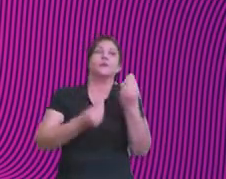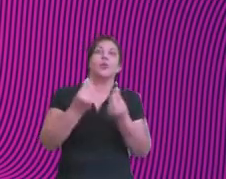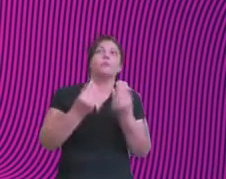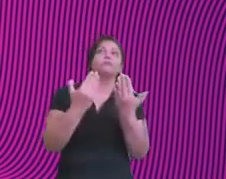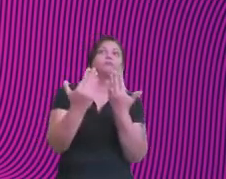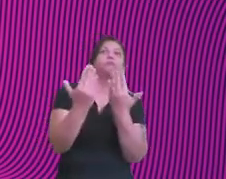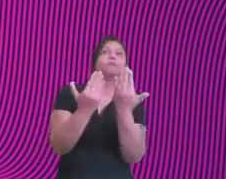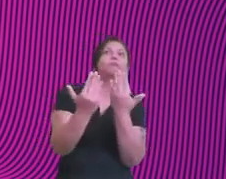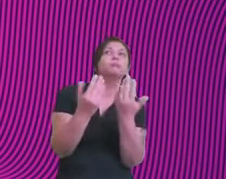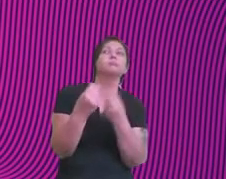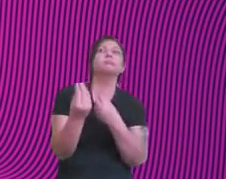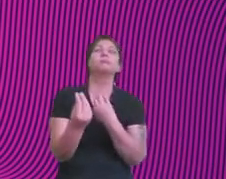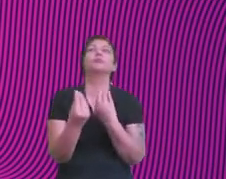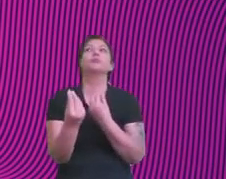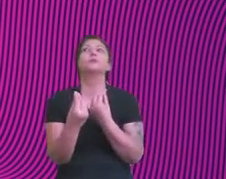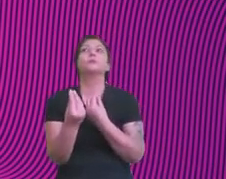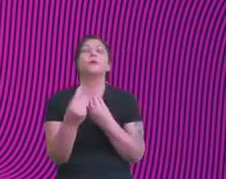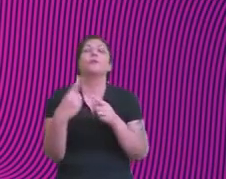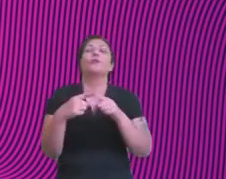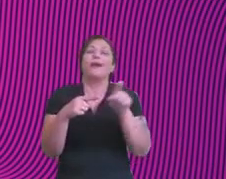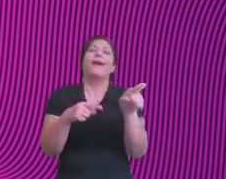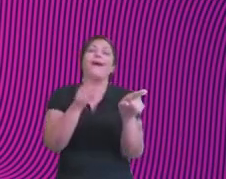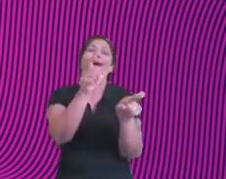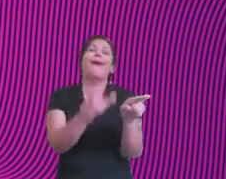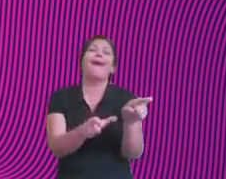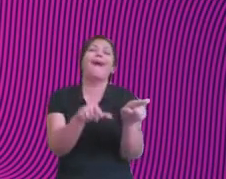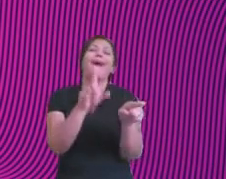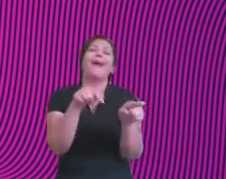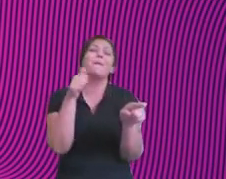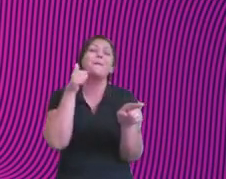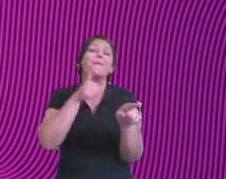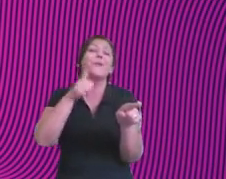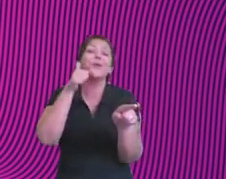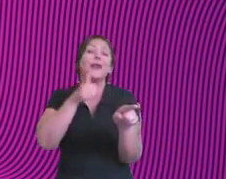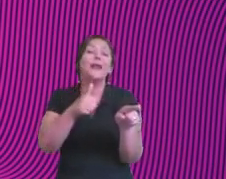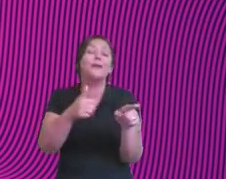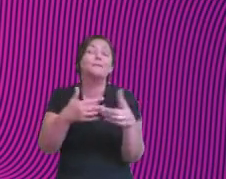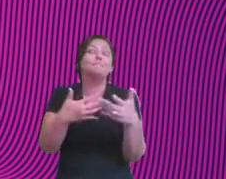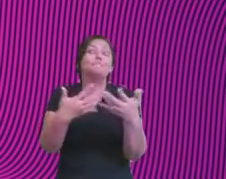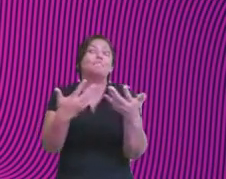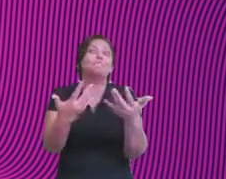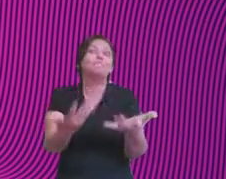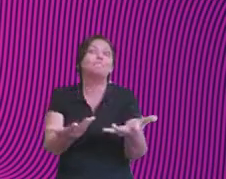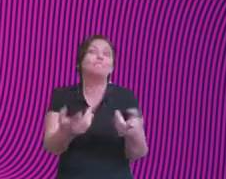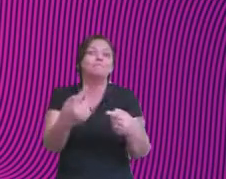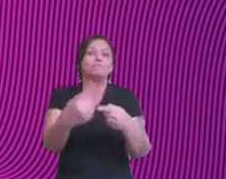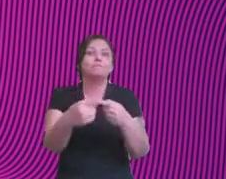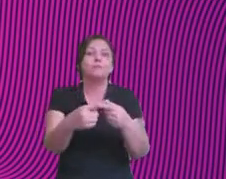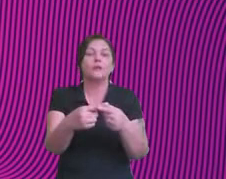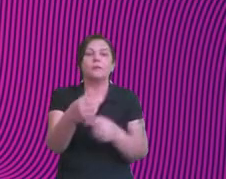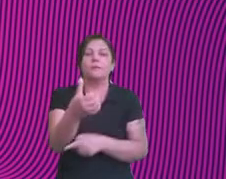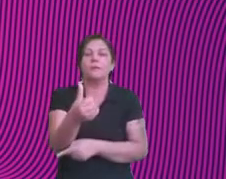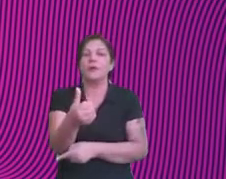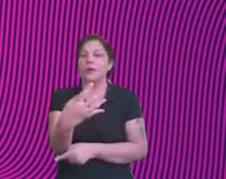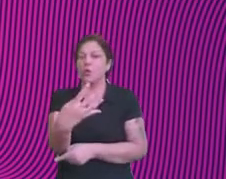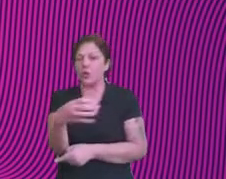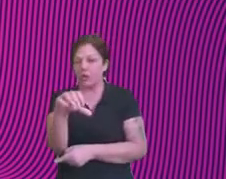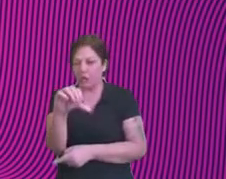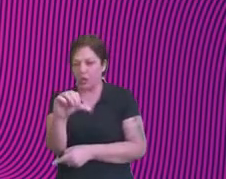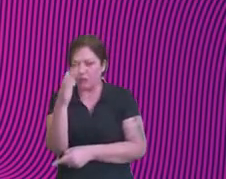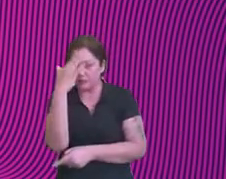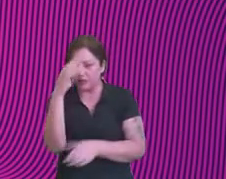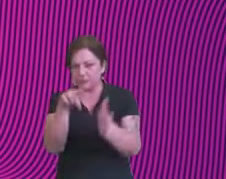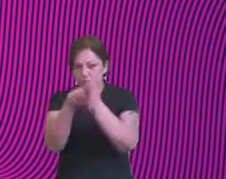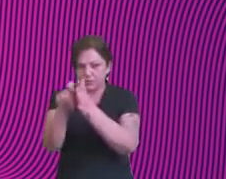do fato dela ser mulher, né? Então, no Checkmate 649, o estudo de FOLFOX